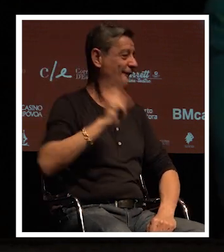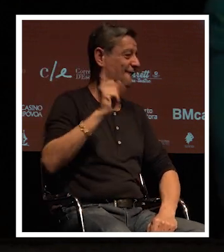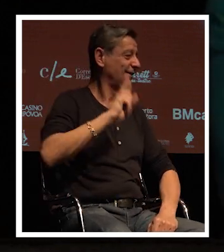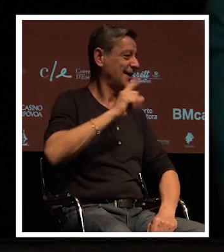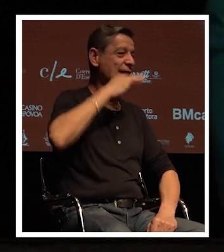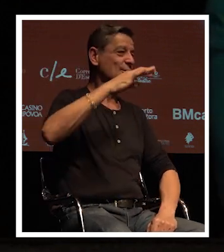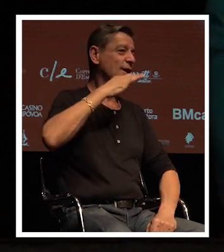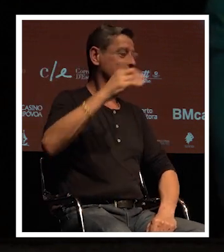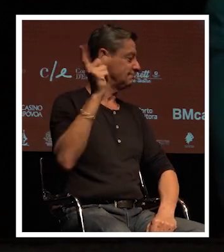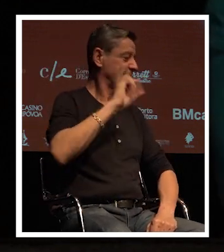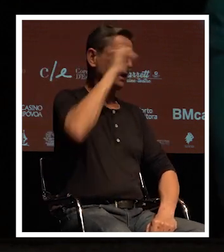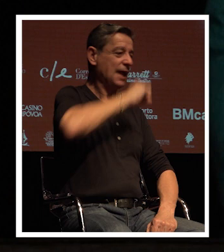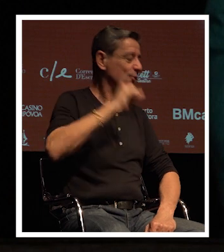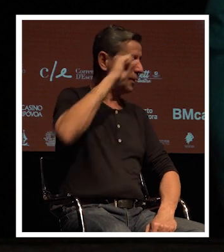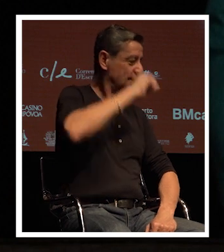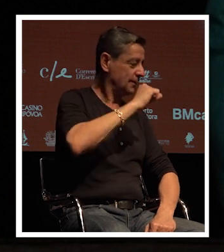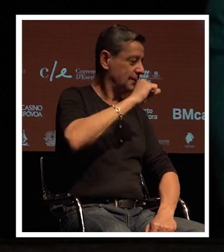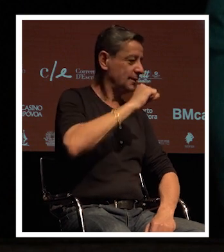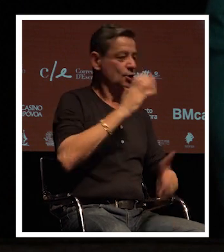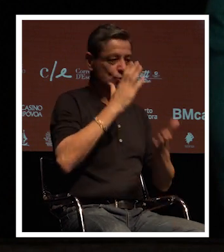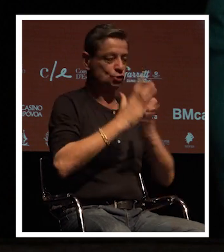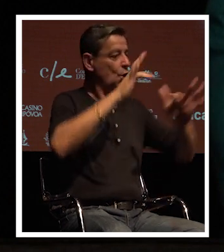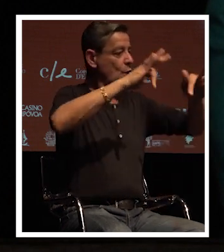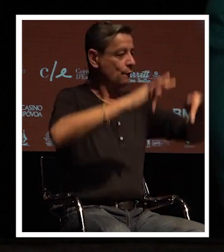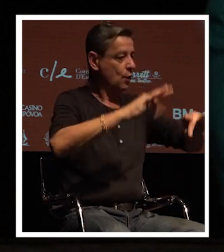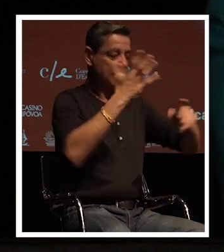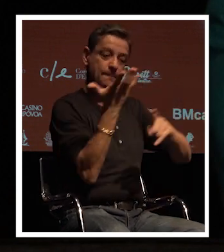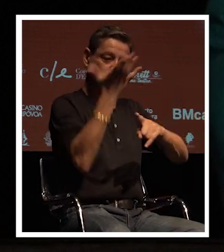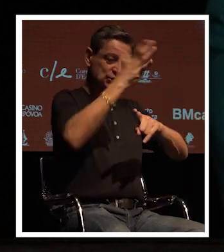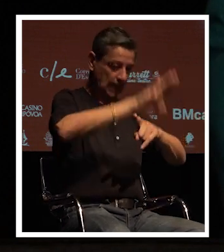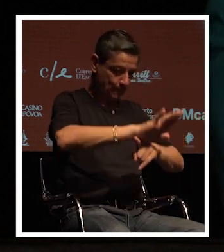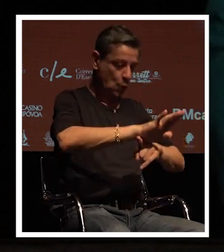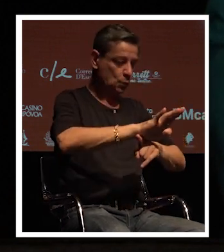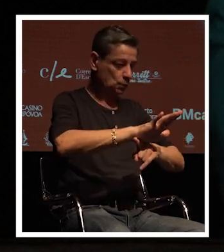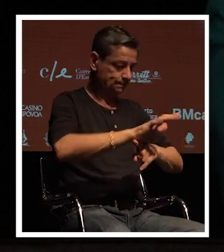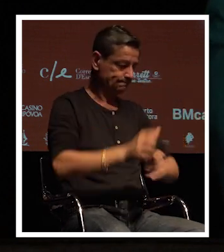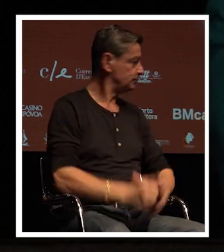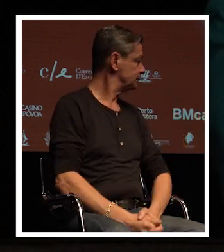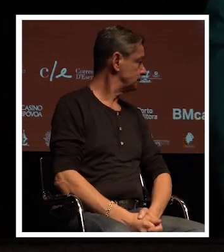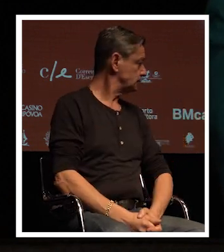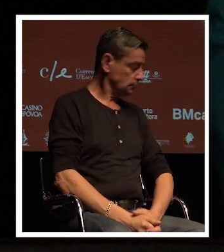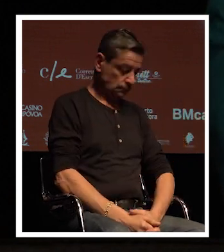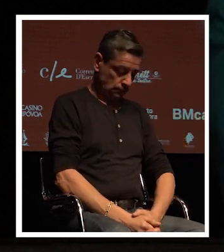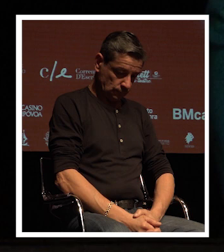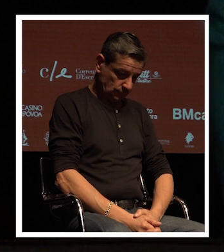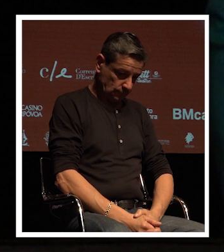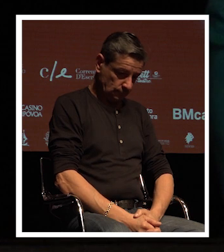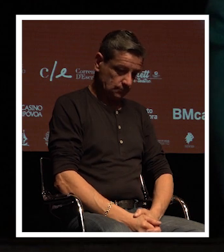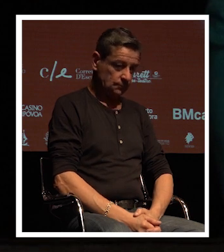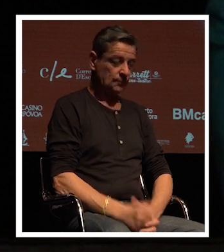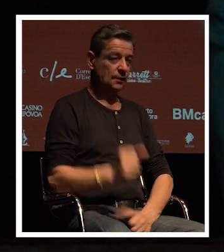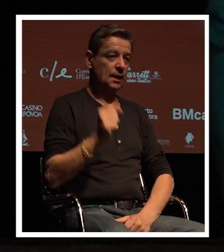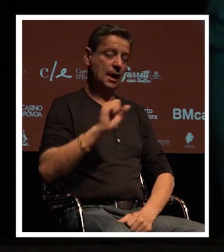e e Ah e só queria terminar dizendo que que eh as